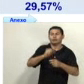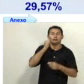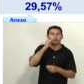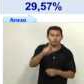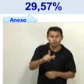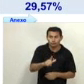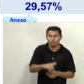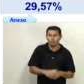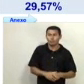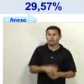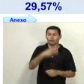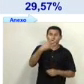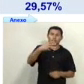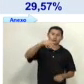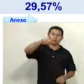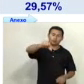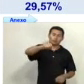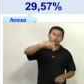azul, que é